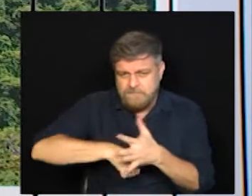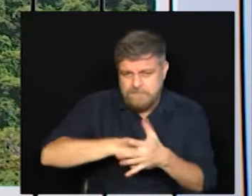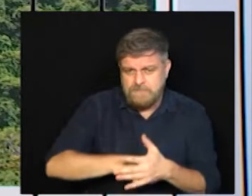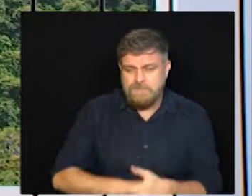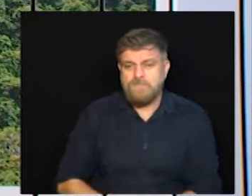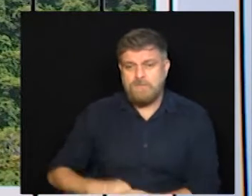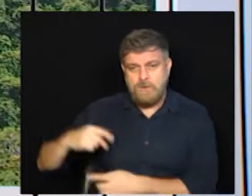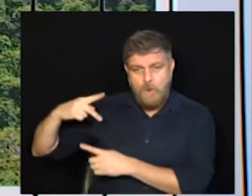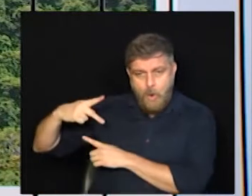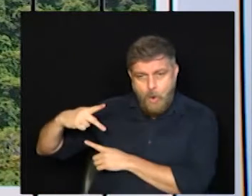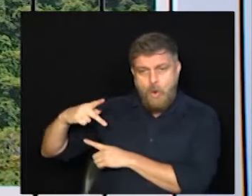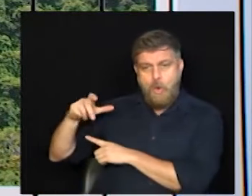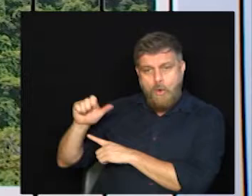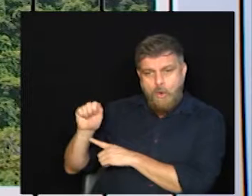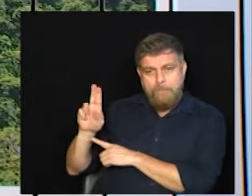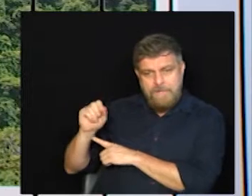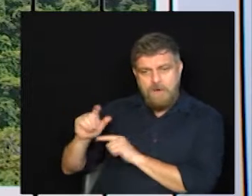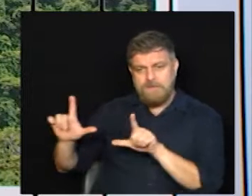Mariante colocou muito bem,